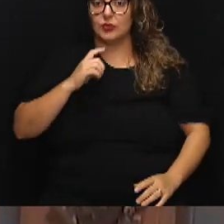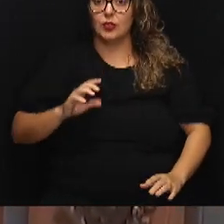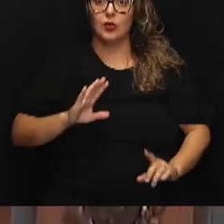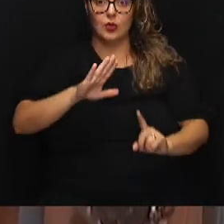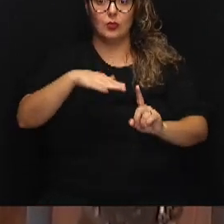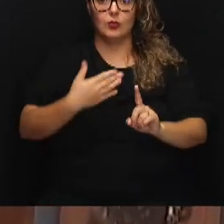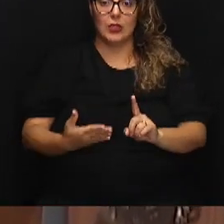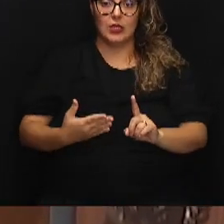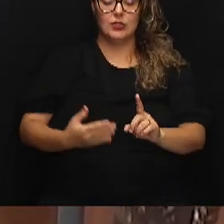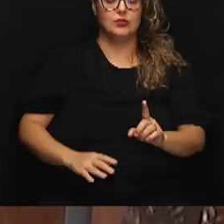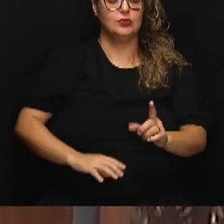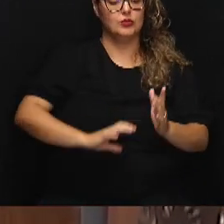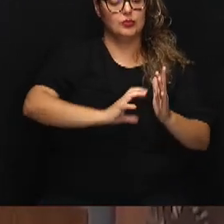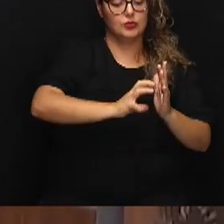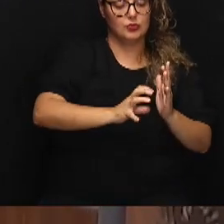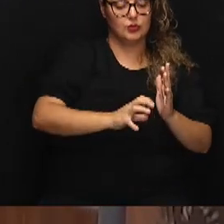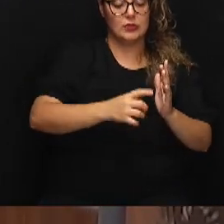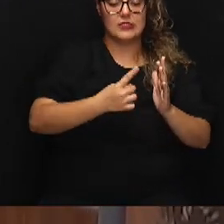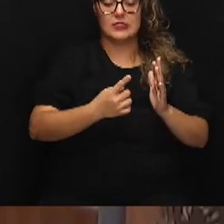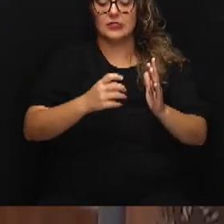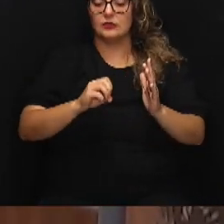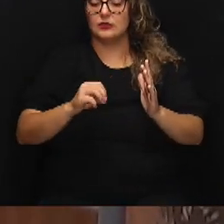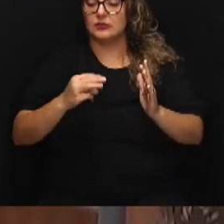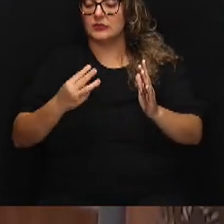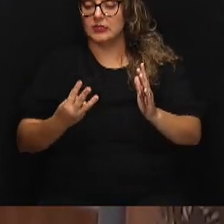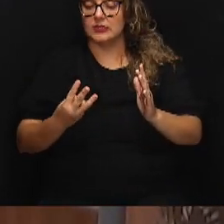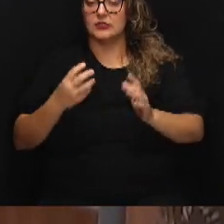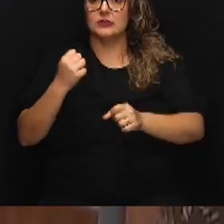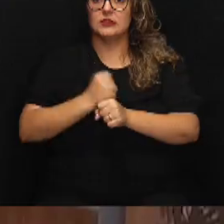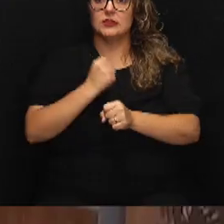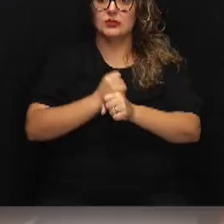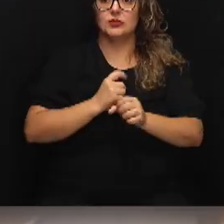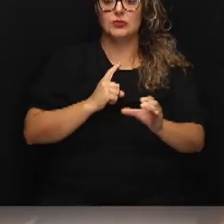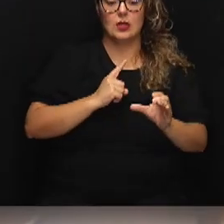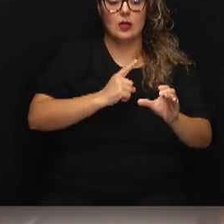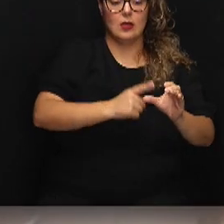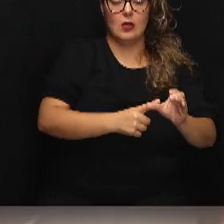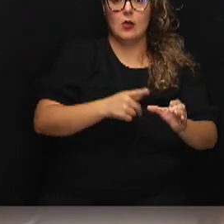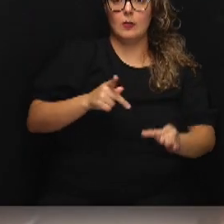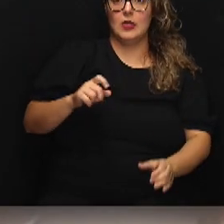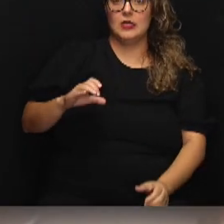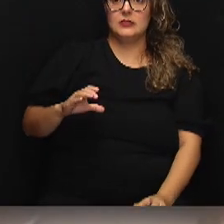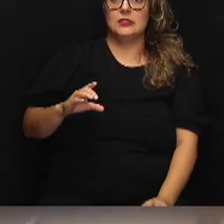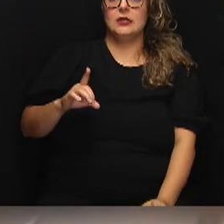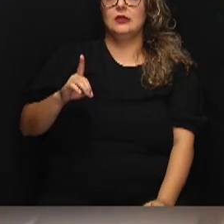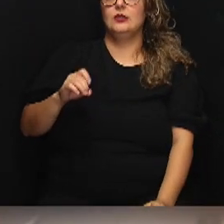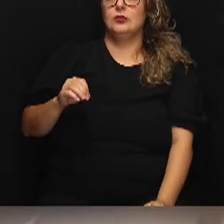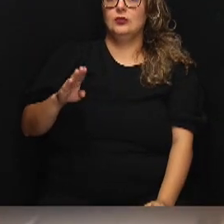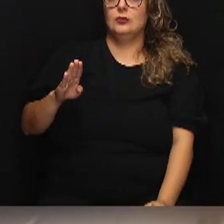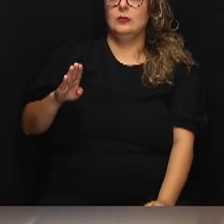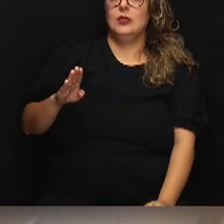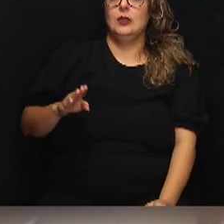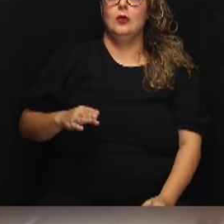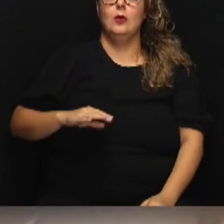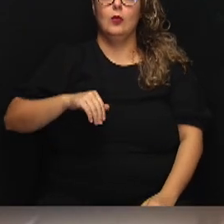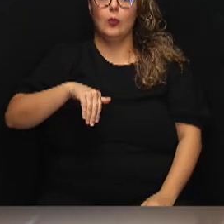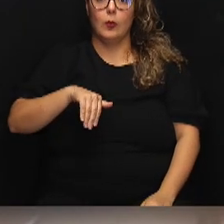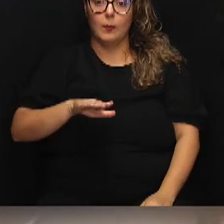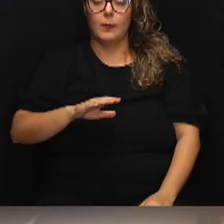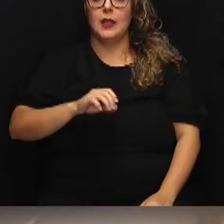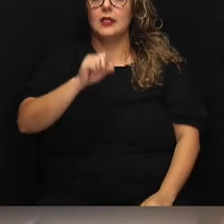homenageou os 103 anos do PCdoB, o Partido Comunista do Brasil, o partido mais antigo em atividade no